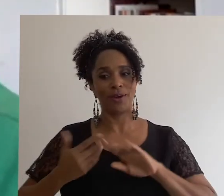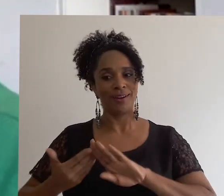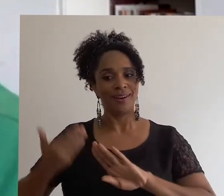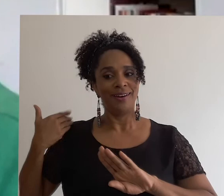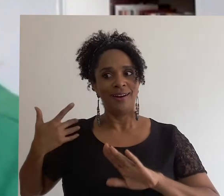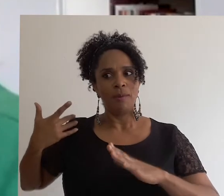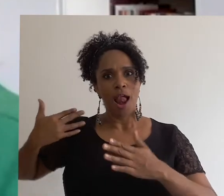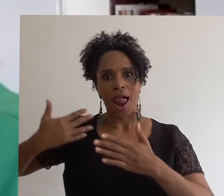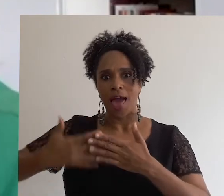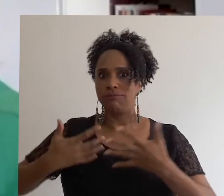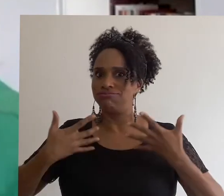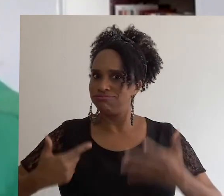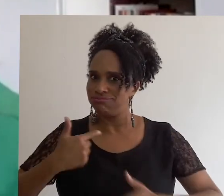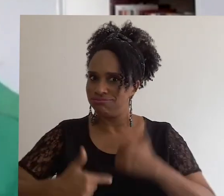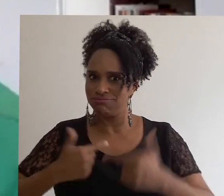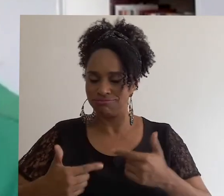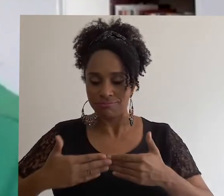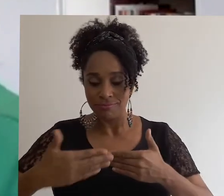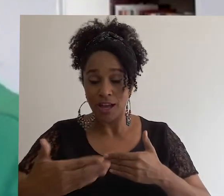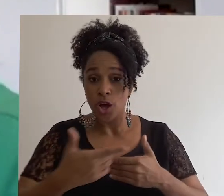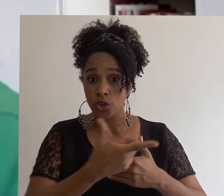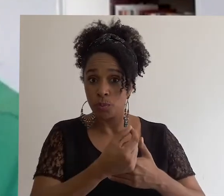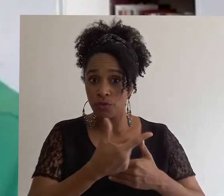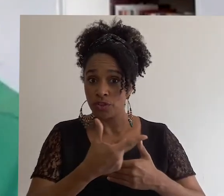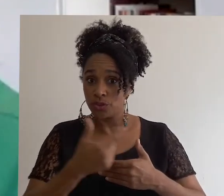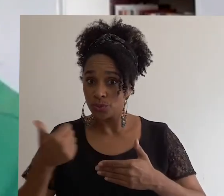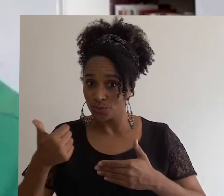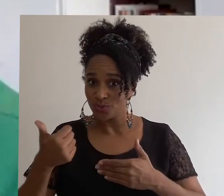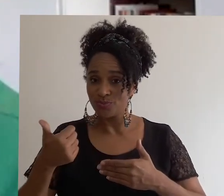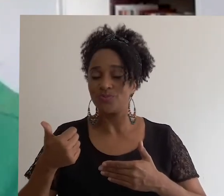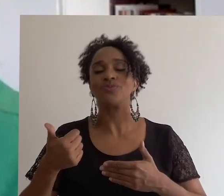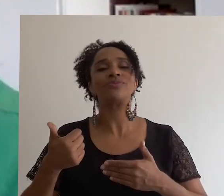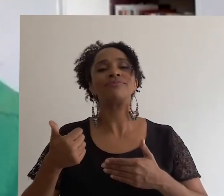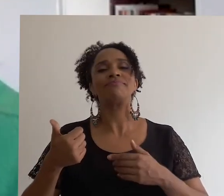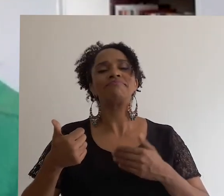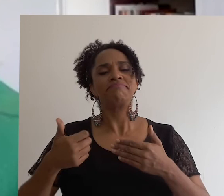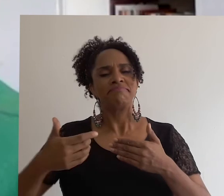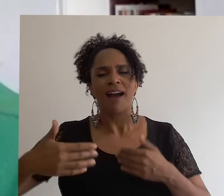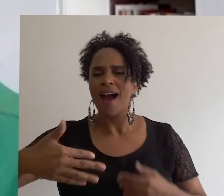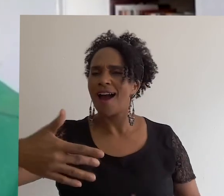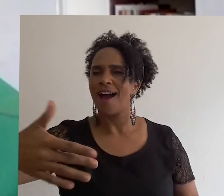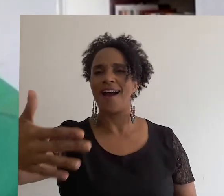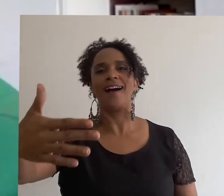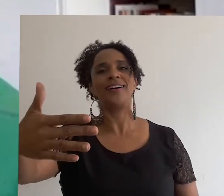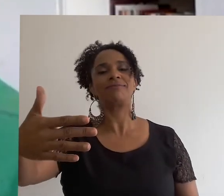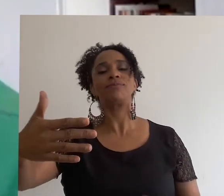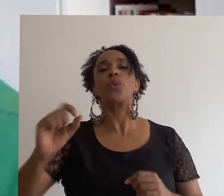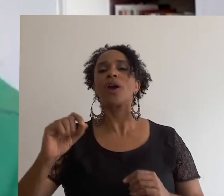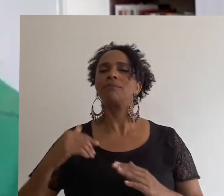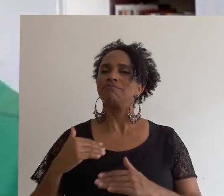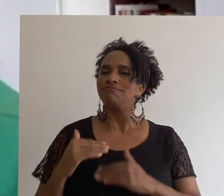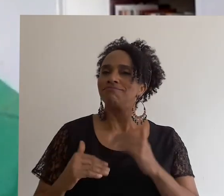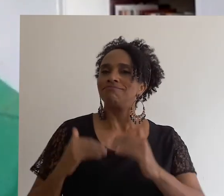fato, muito cansativo, e que nós começássemos o ano de 2021 dentro de uma perspectiva